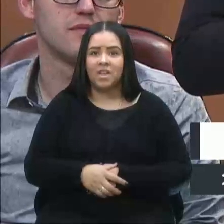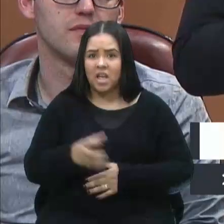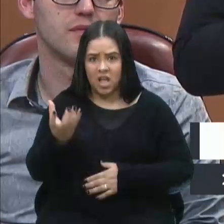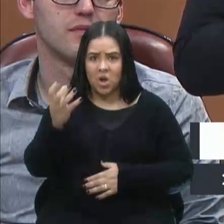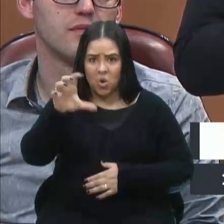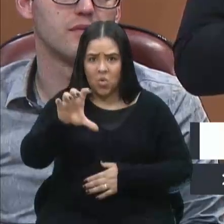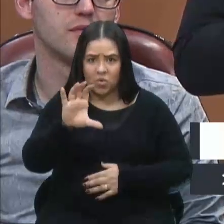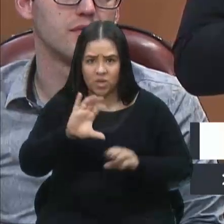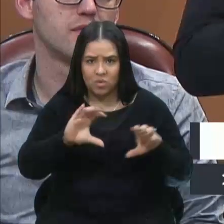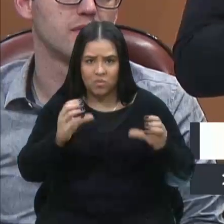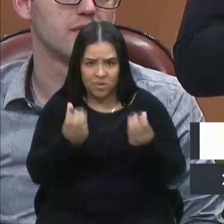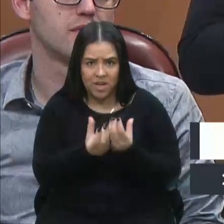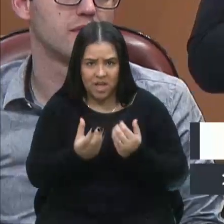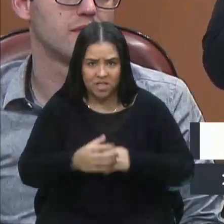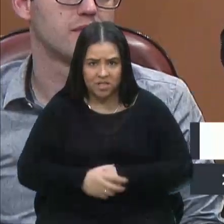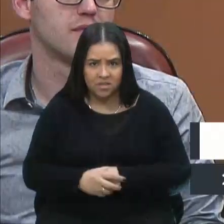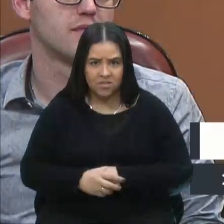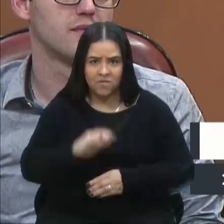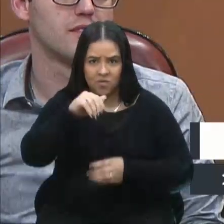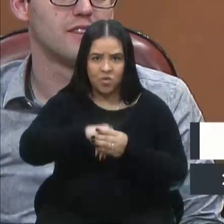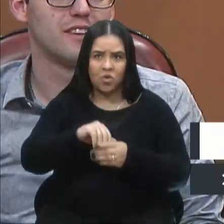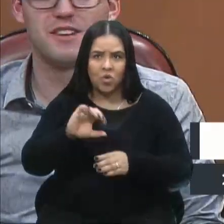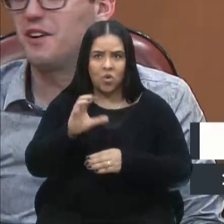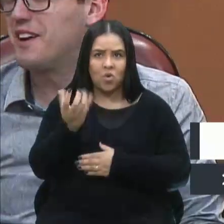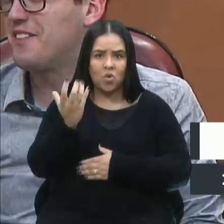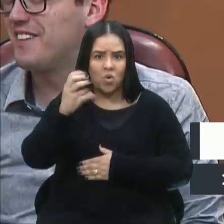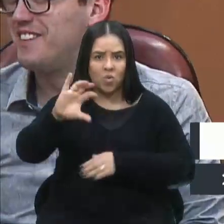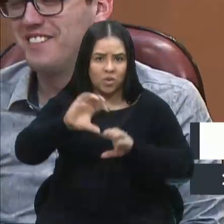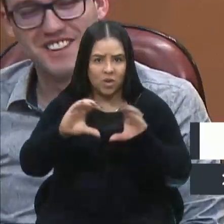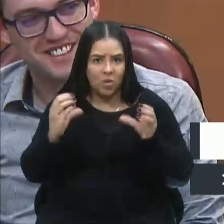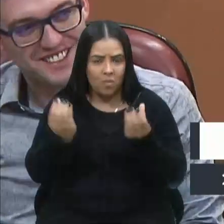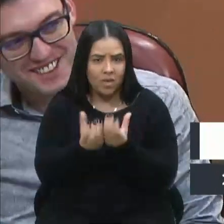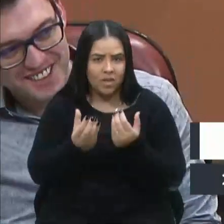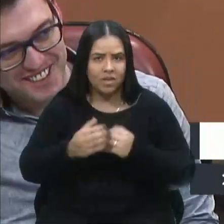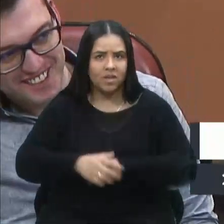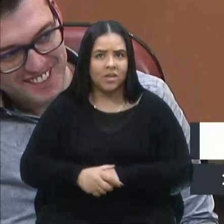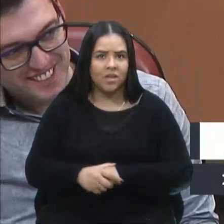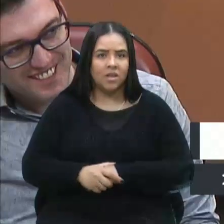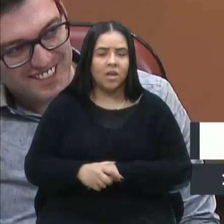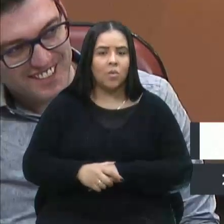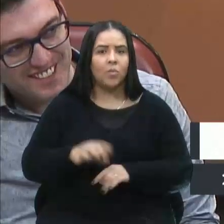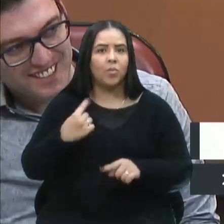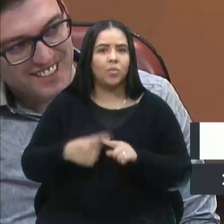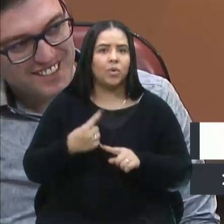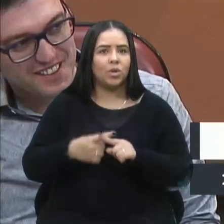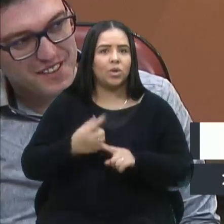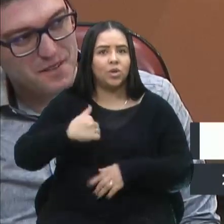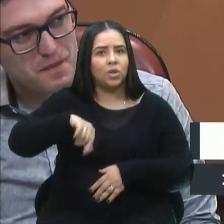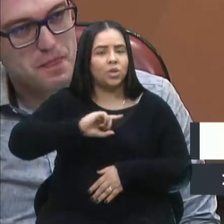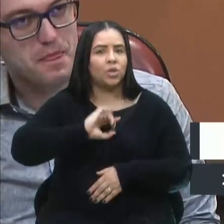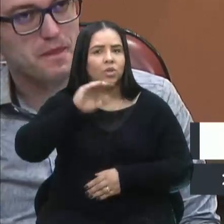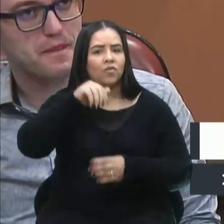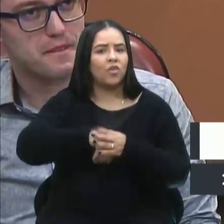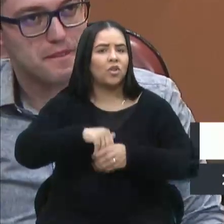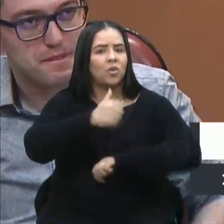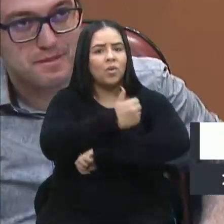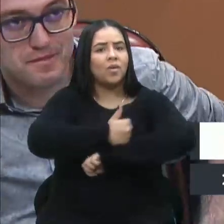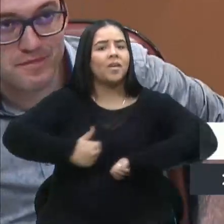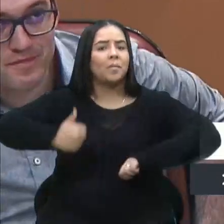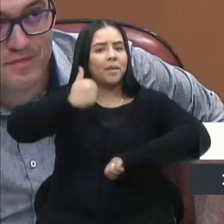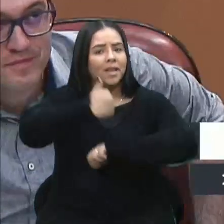comunidade. Então votou contra. Porque quando a gente vota no impeachment, a gente tem